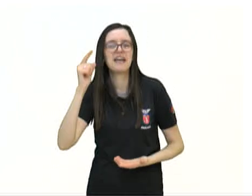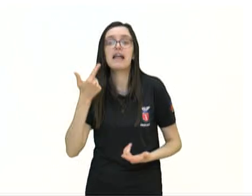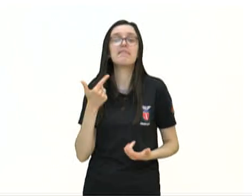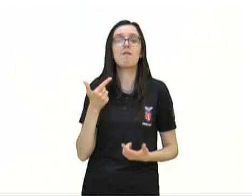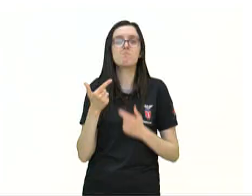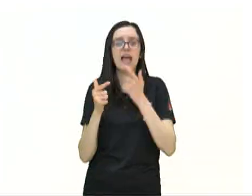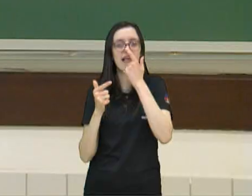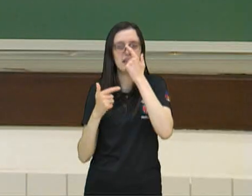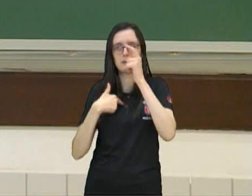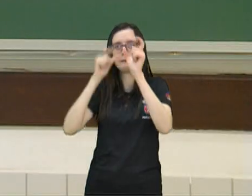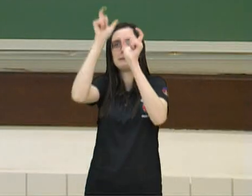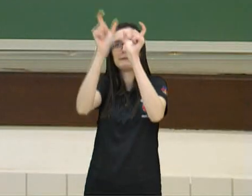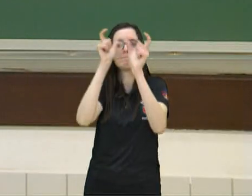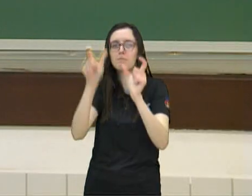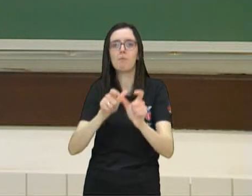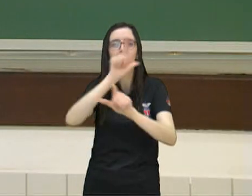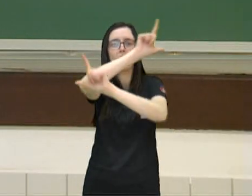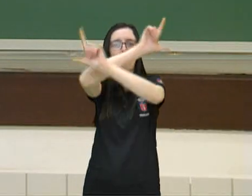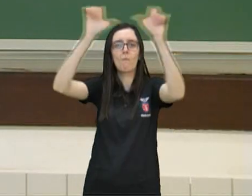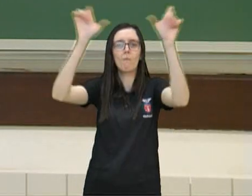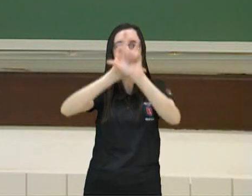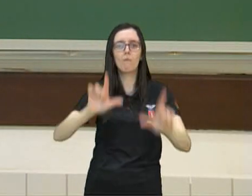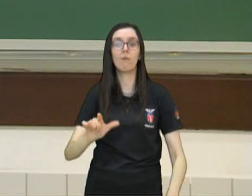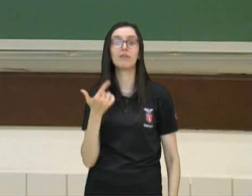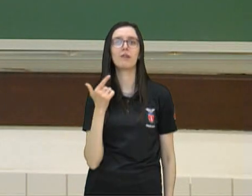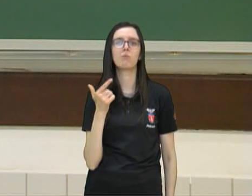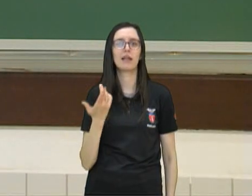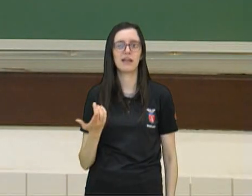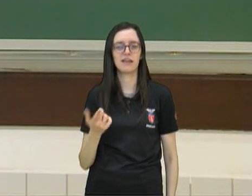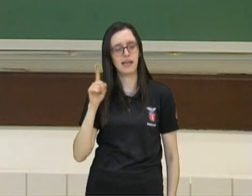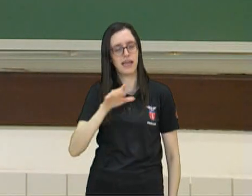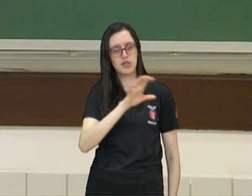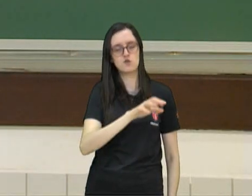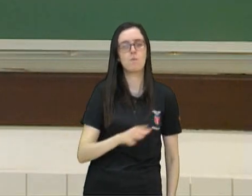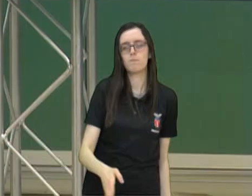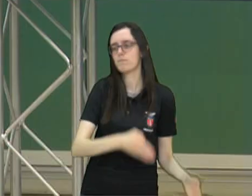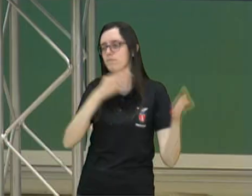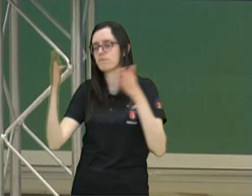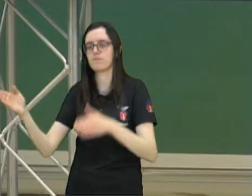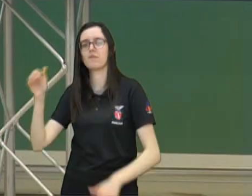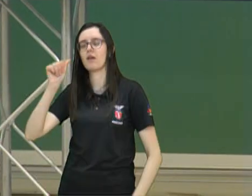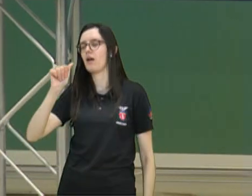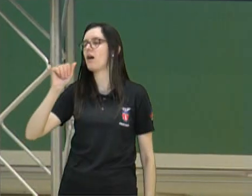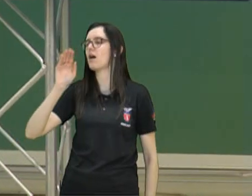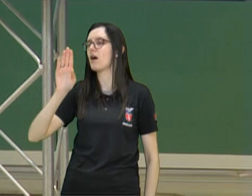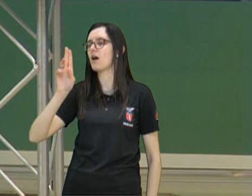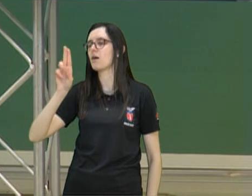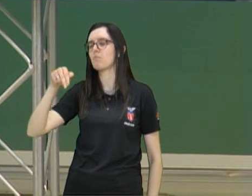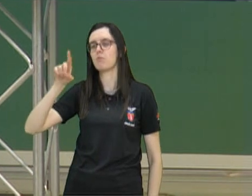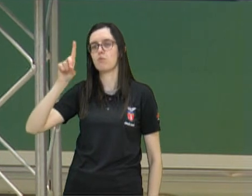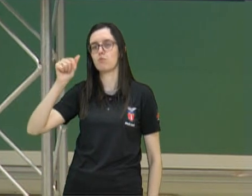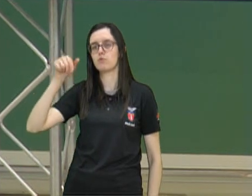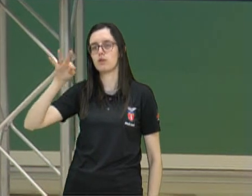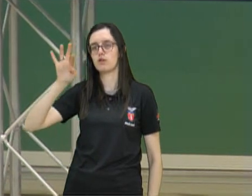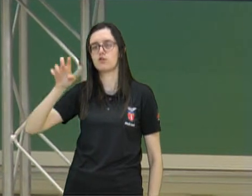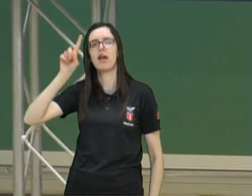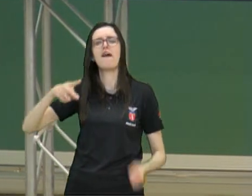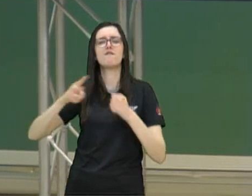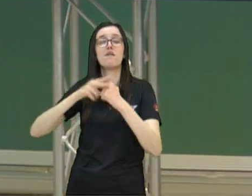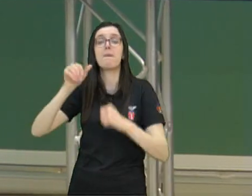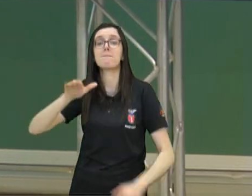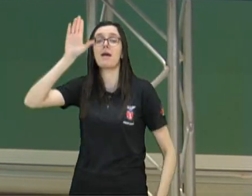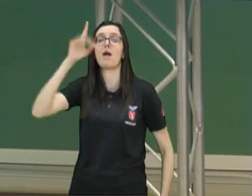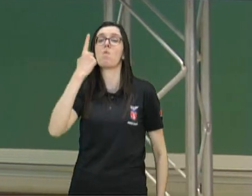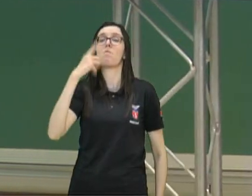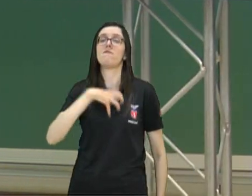porque não tem esta conjugação, certo? Abundante são os verbos que possuem mais de uma forma